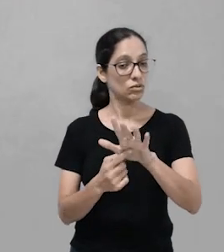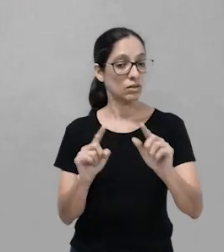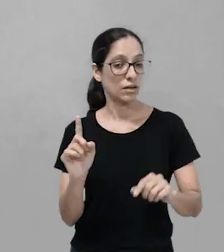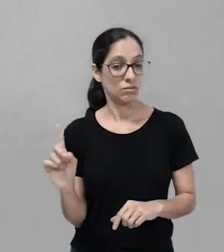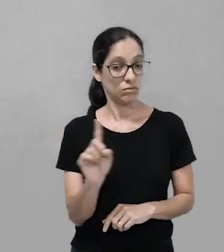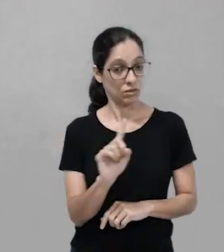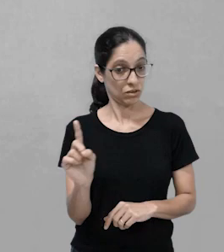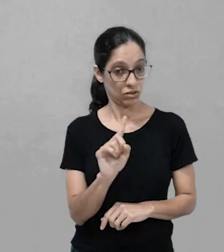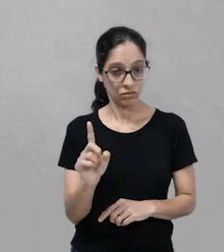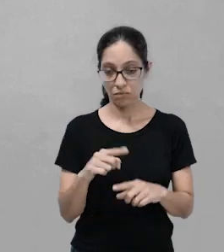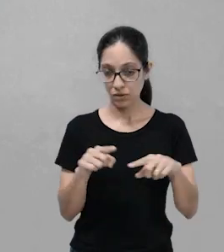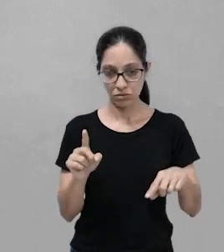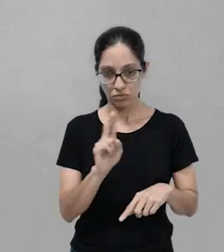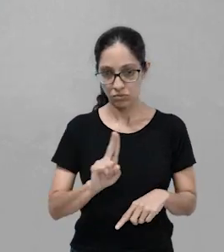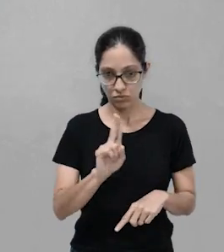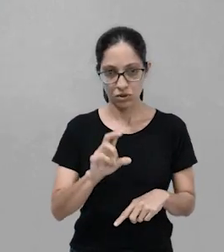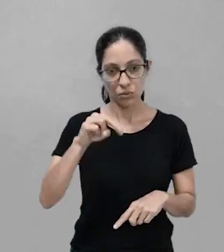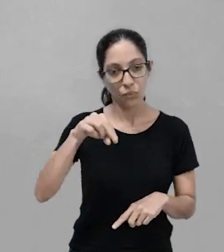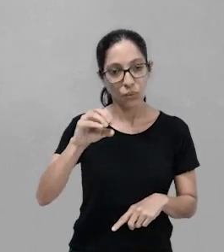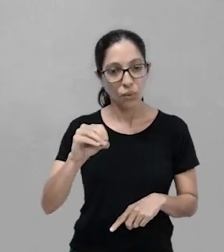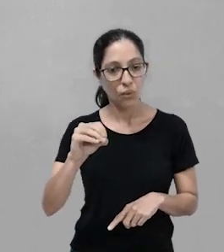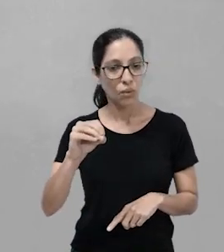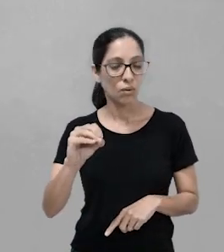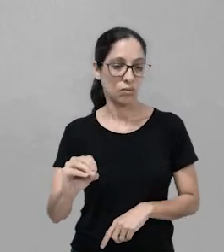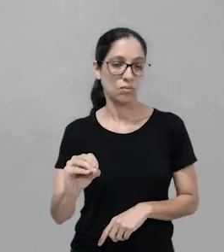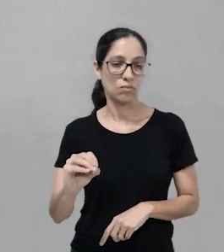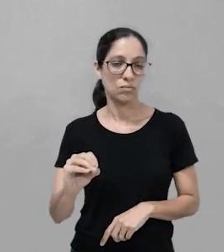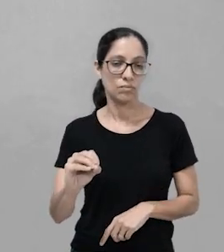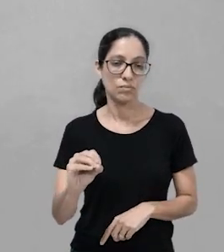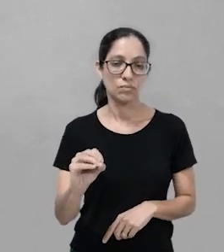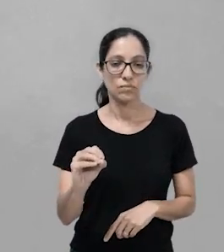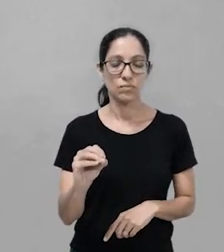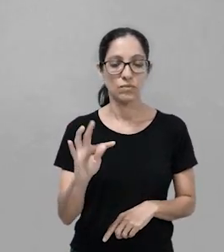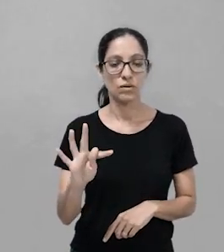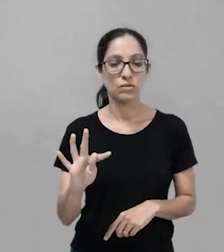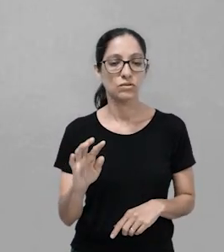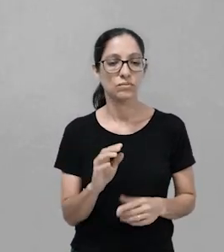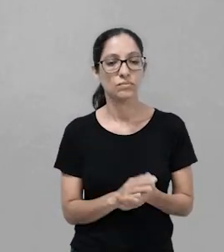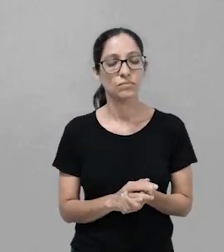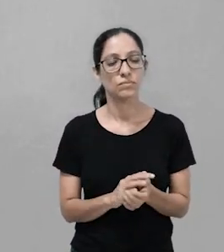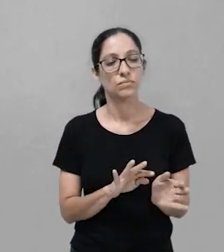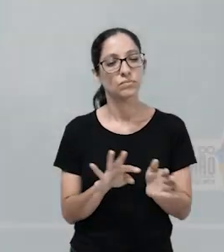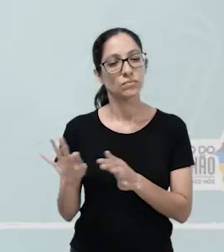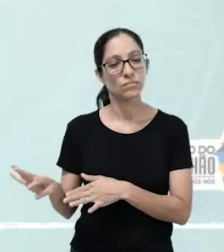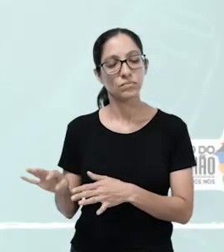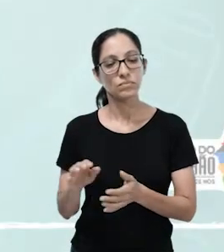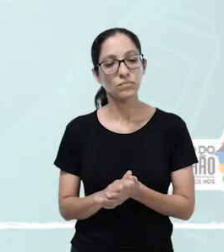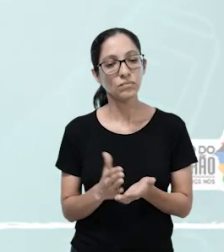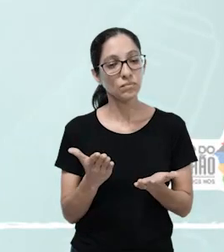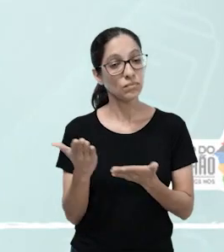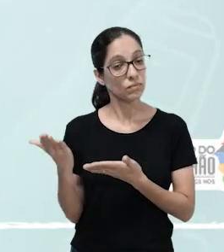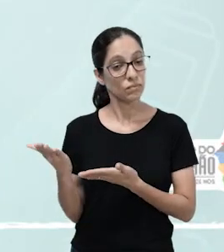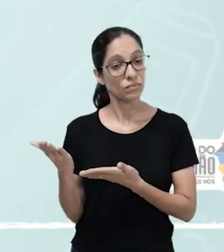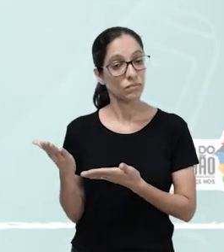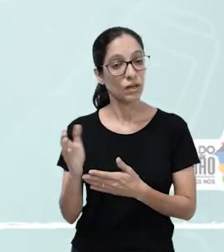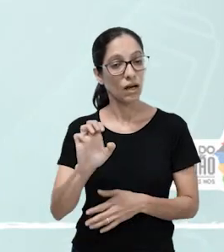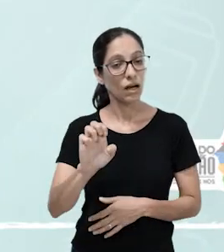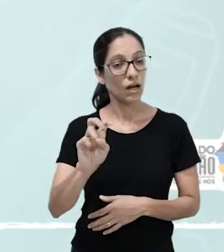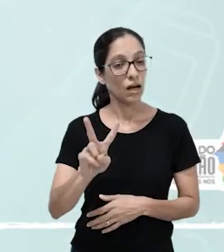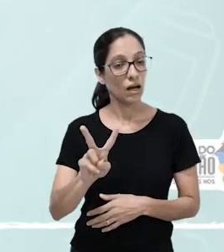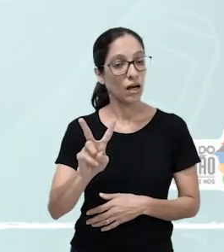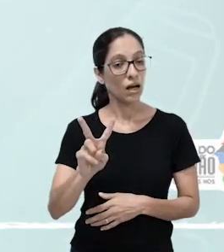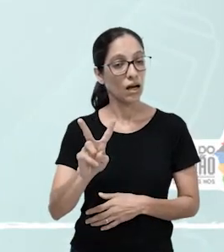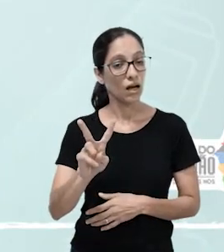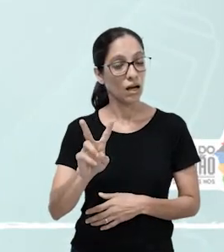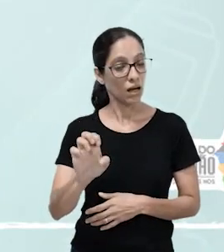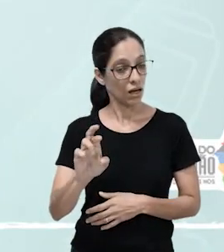Mas eu não usei o not, tá bom? Por isso que a gente usa o no e o any em diferentes situações. Every é uma palavrinha que a